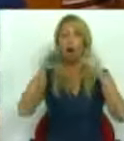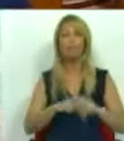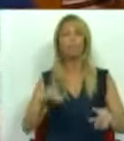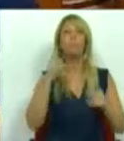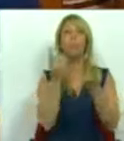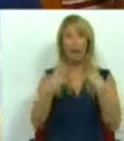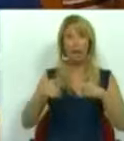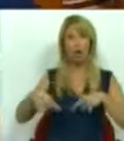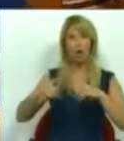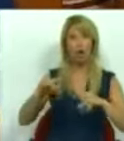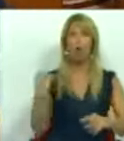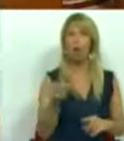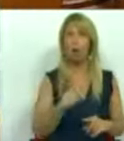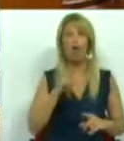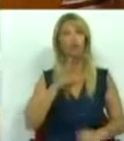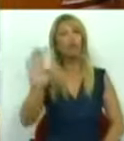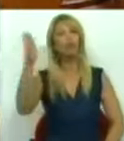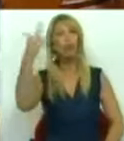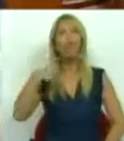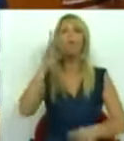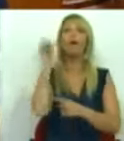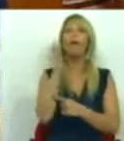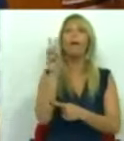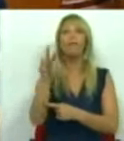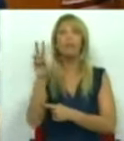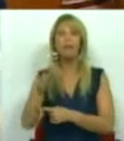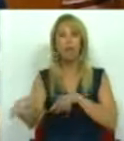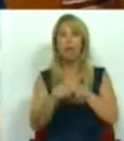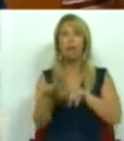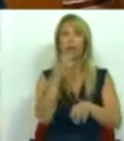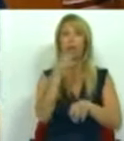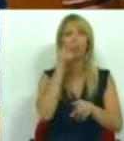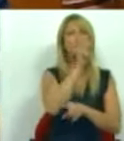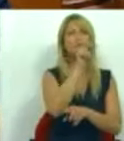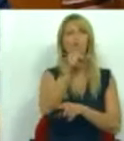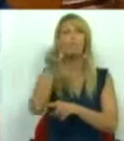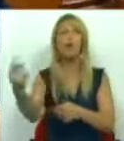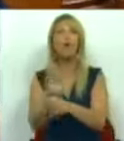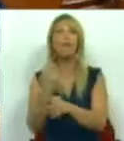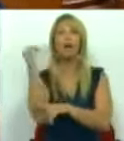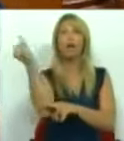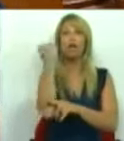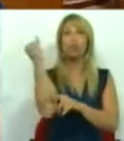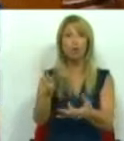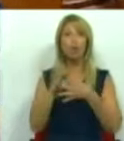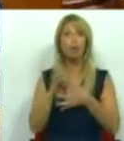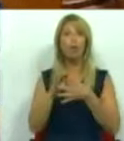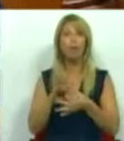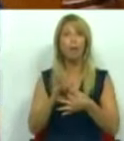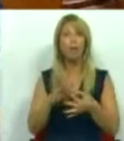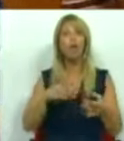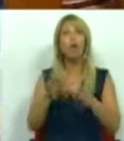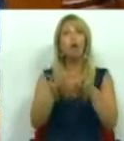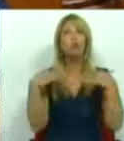jornadas contaram com um primeiro momento de visitas dos deputados a diversas instituições de solidariedade social de norte a